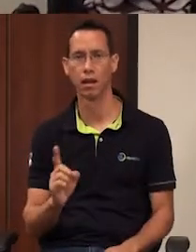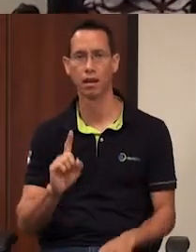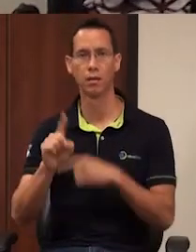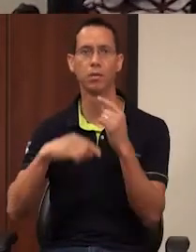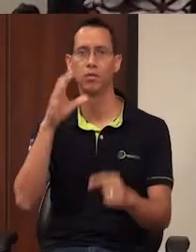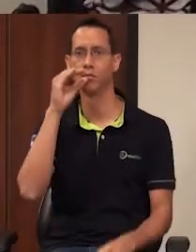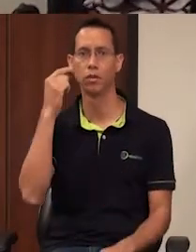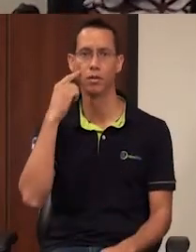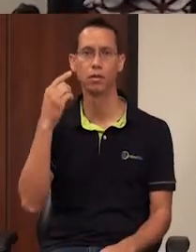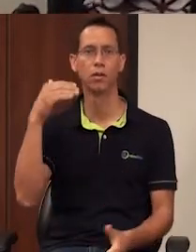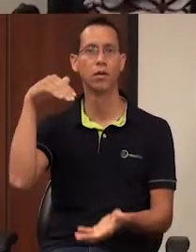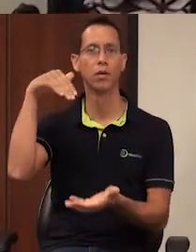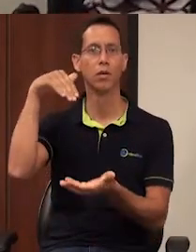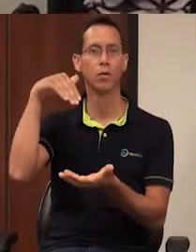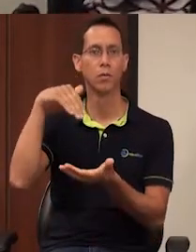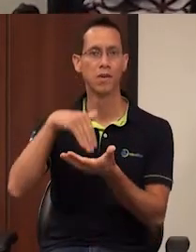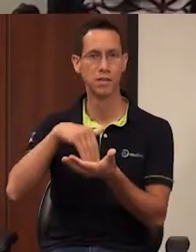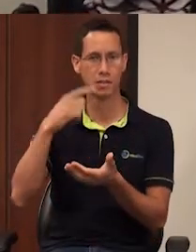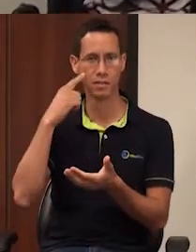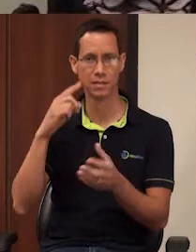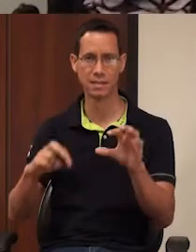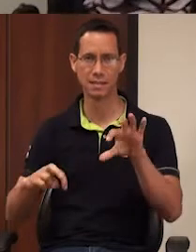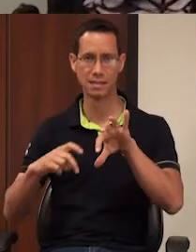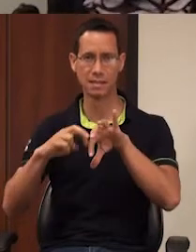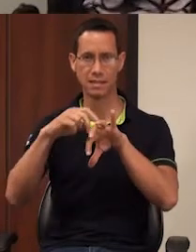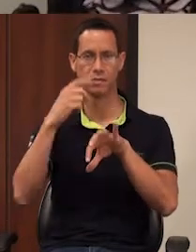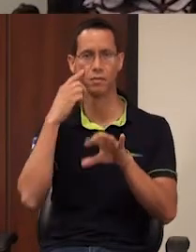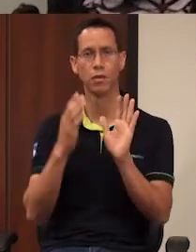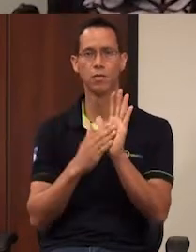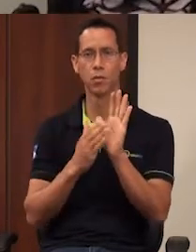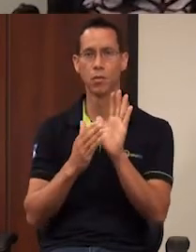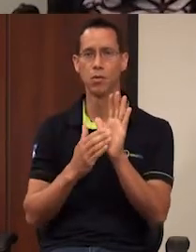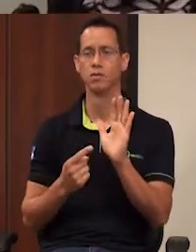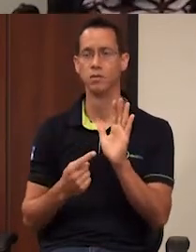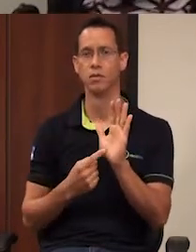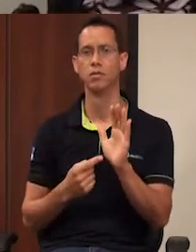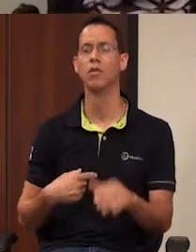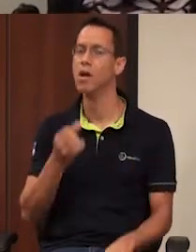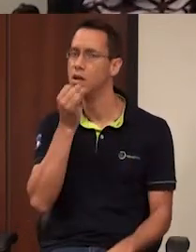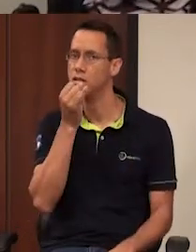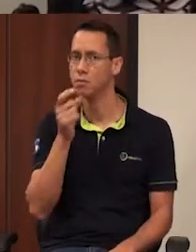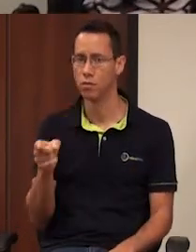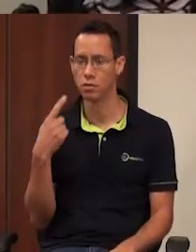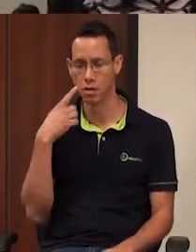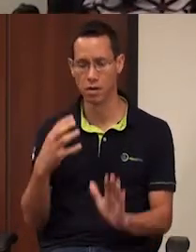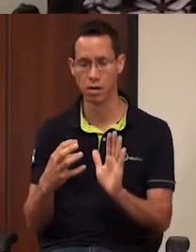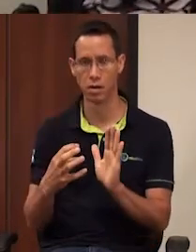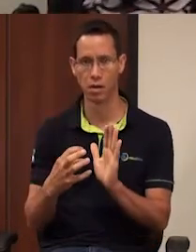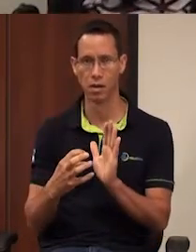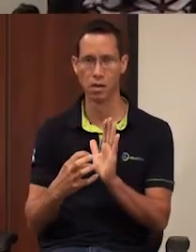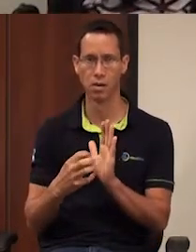vez, a penúltima vez que ele subiu, ele fez uma proposta indecente. Não, é o seguinte, você registra ele, isso